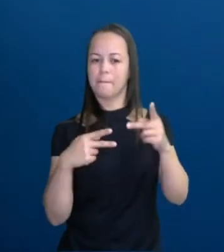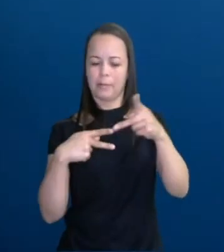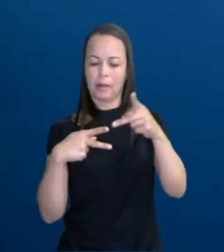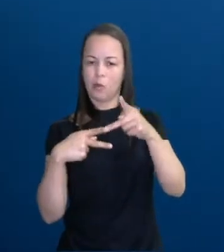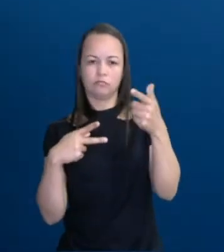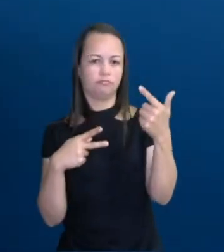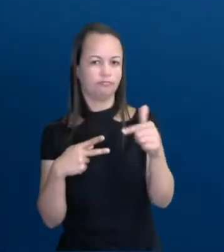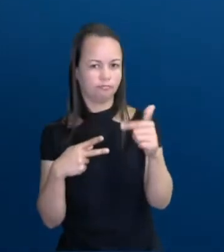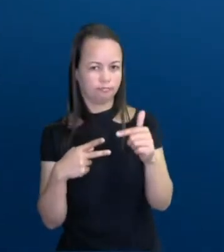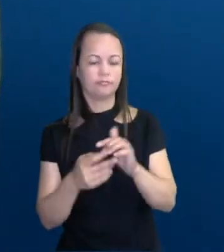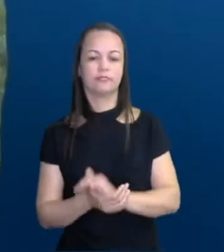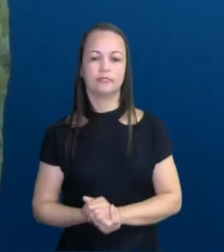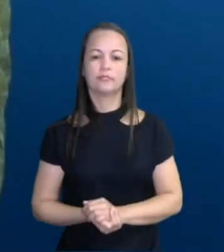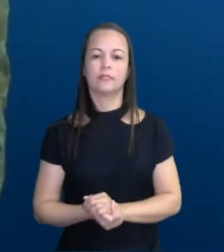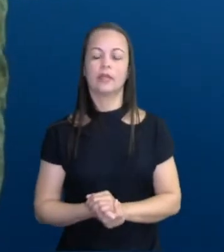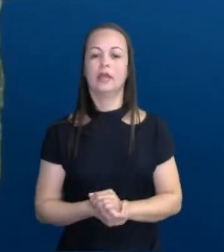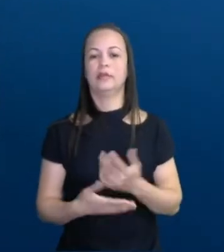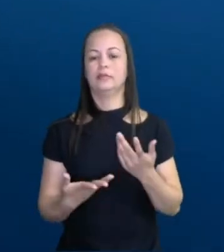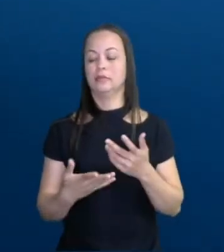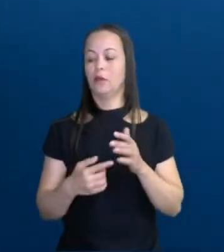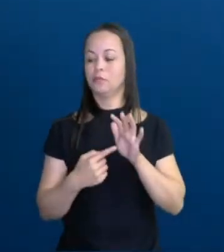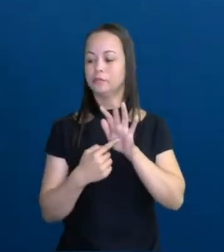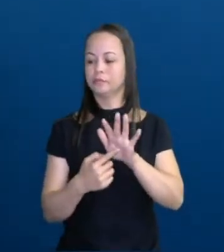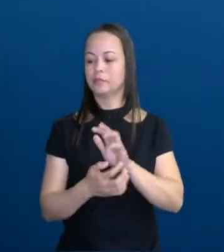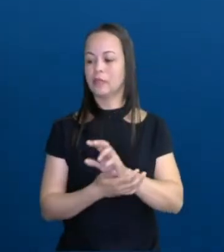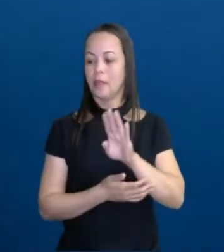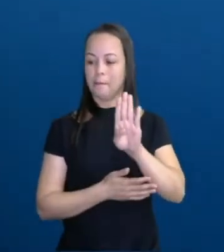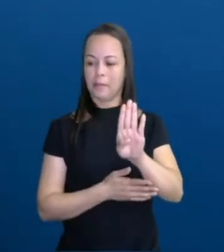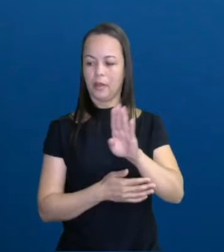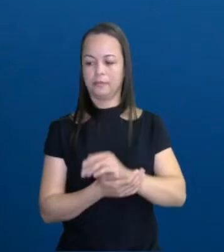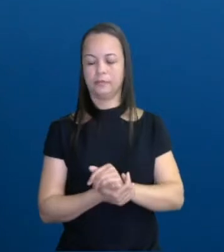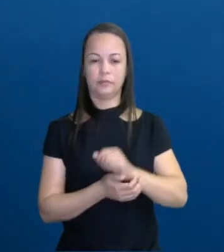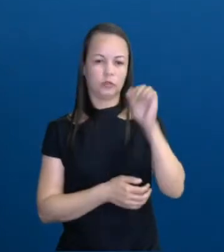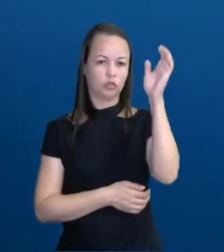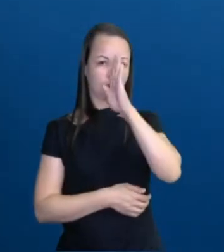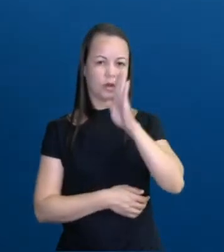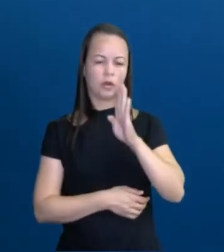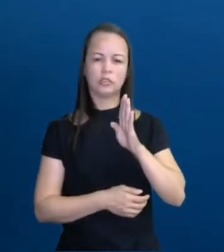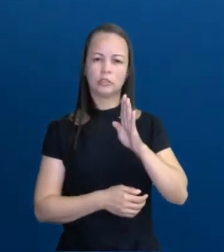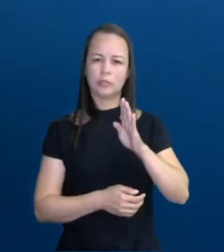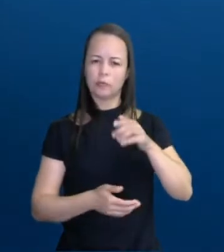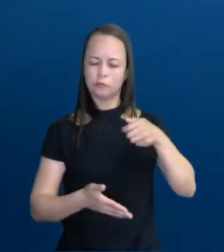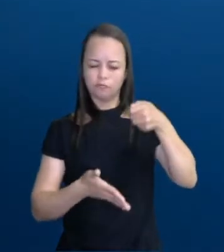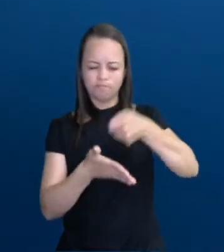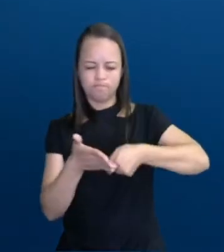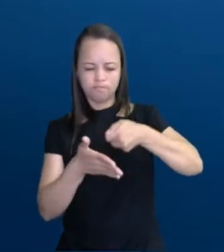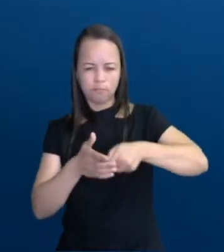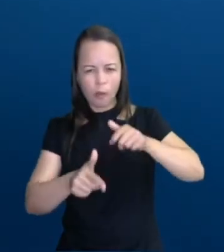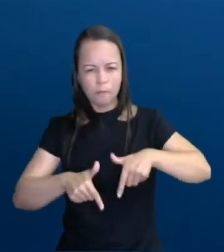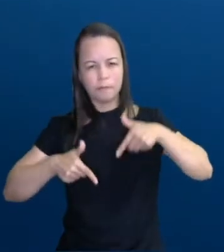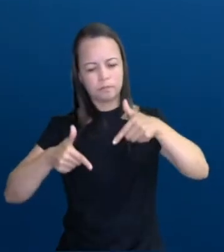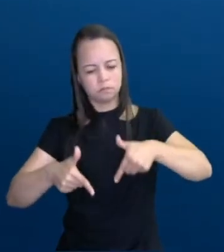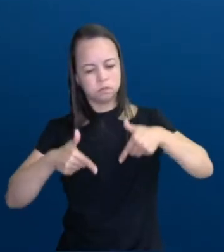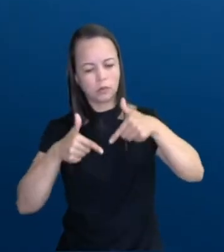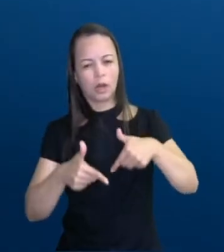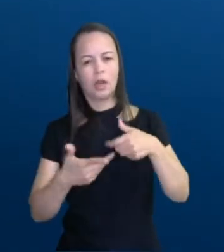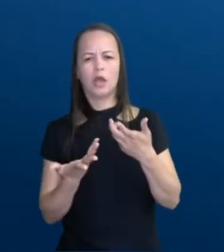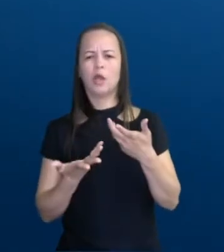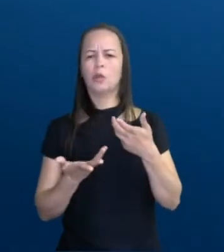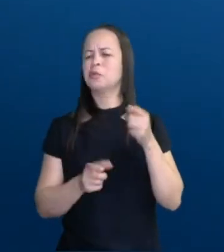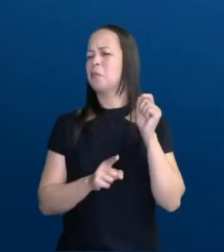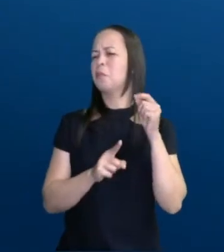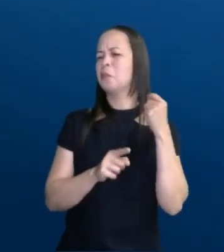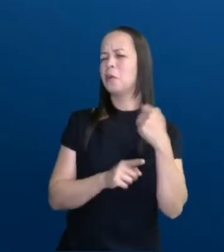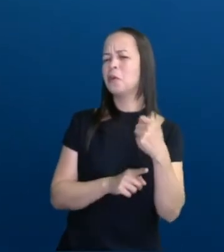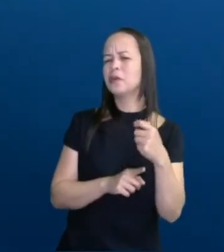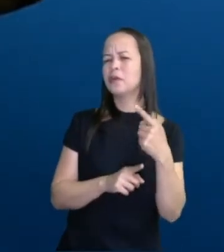preposição. Então, o verbo mostrar é transitivo direto. Letra B. Os brasileiros lutam. Lutam por quê? Quem luta,